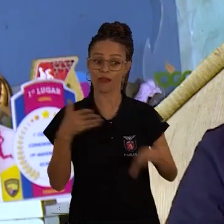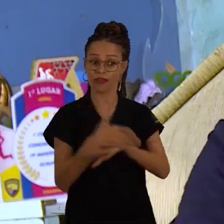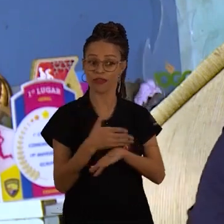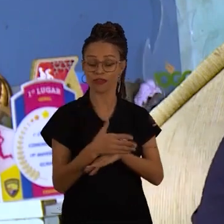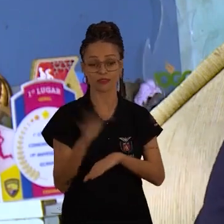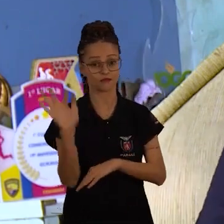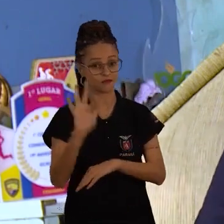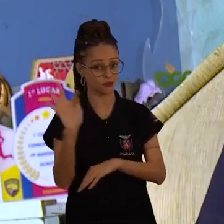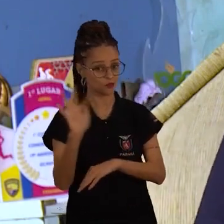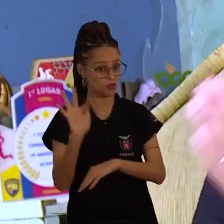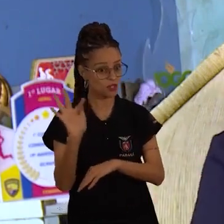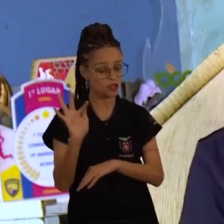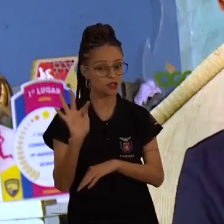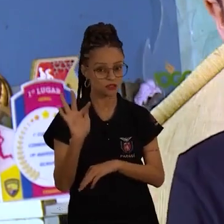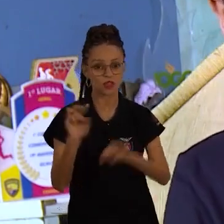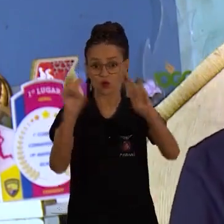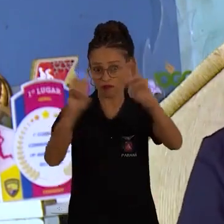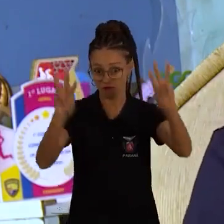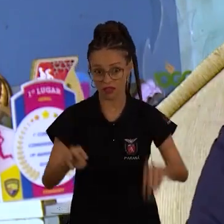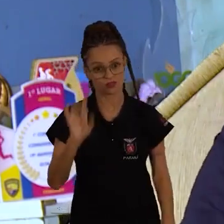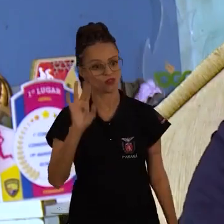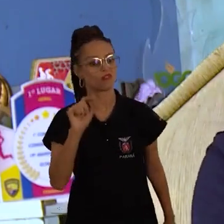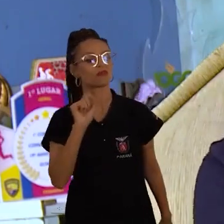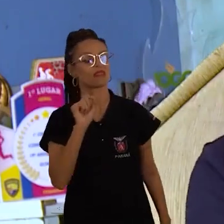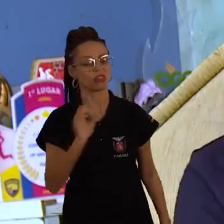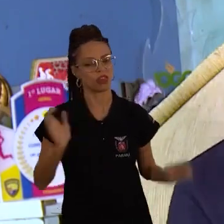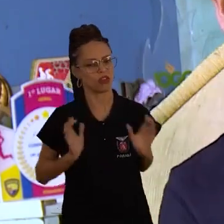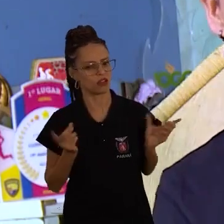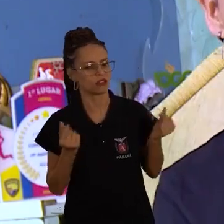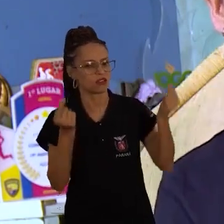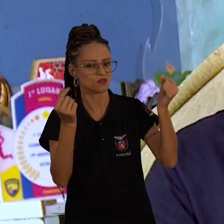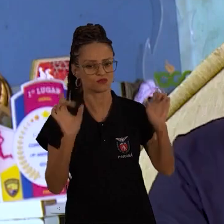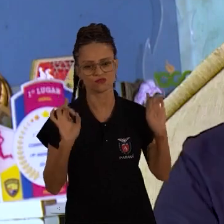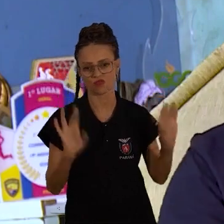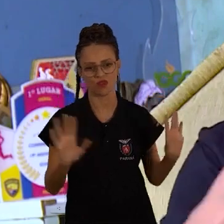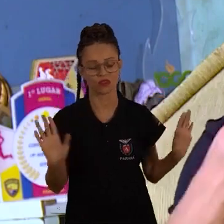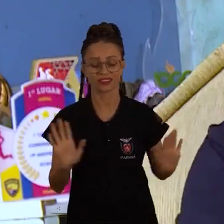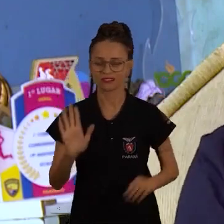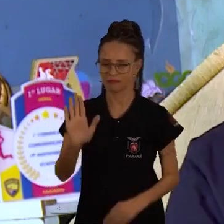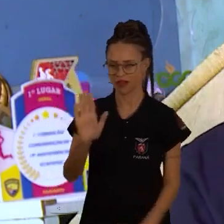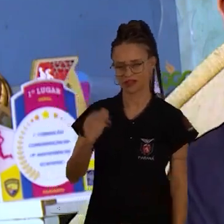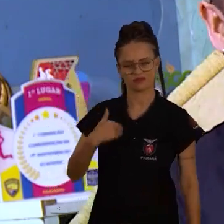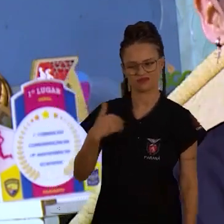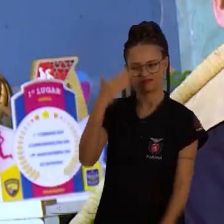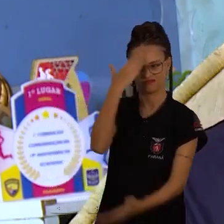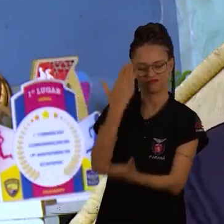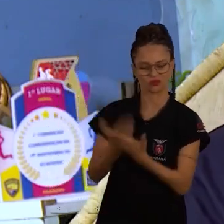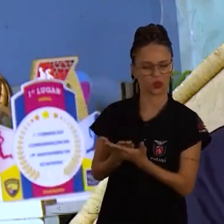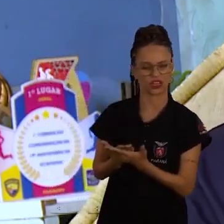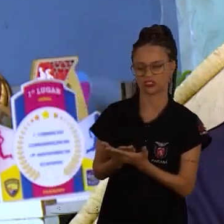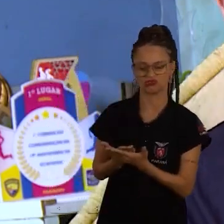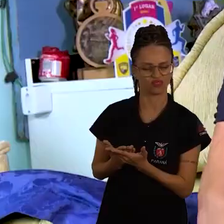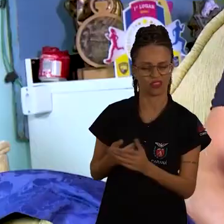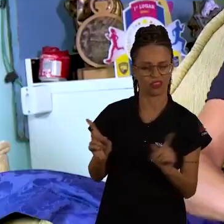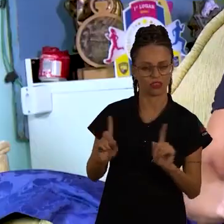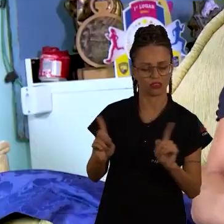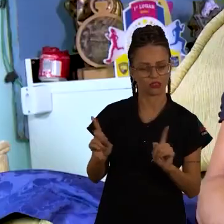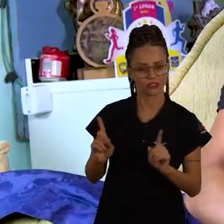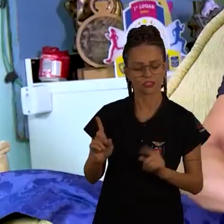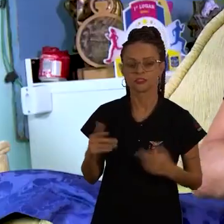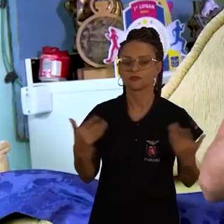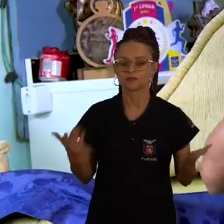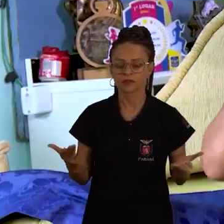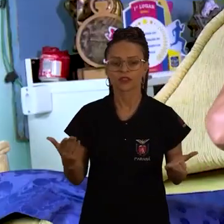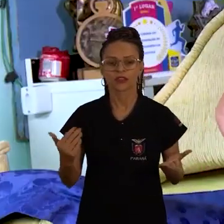na faculdade, na UFPR, quem era filho do papai. Mas eu não acreditei no que falaram. Do